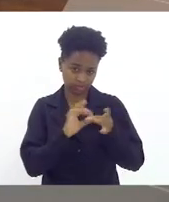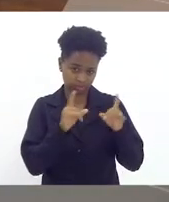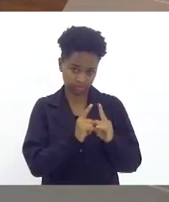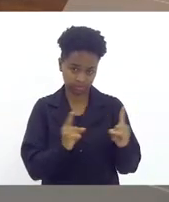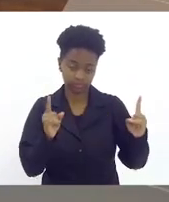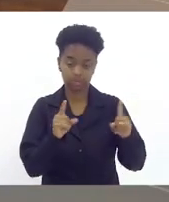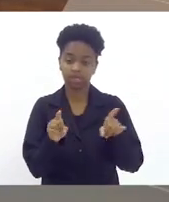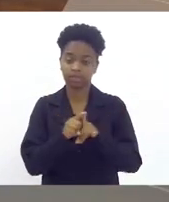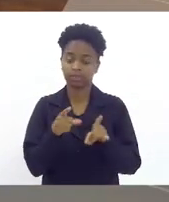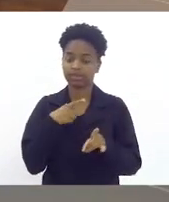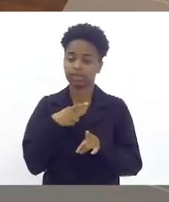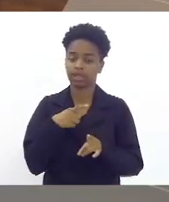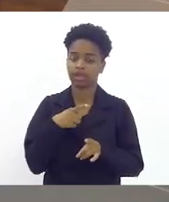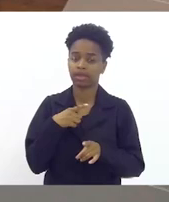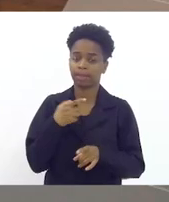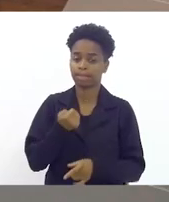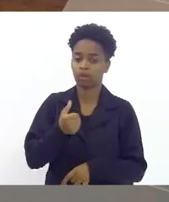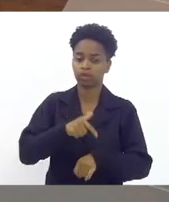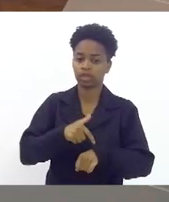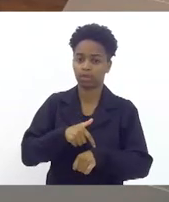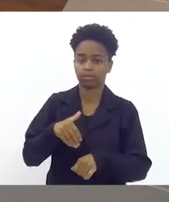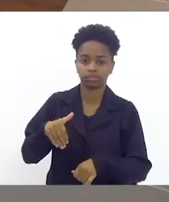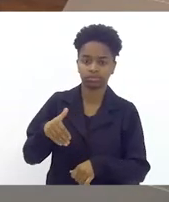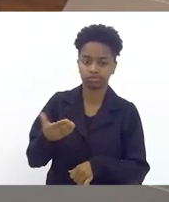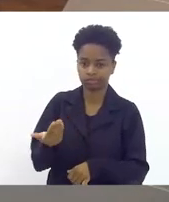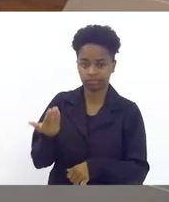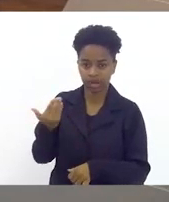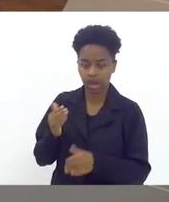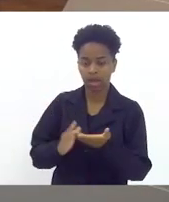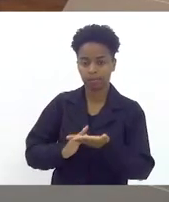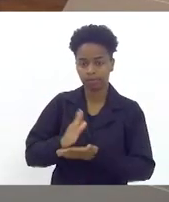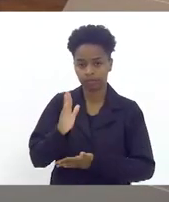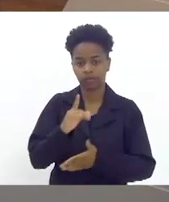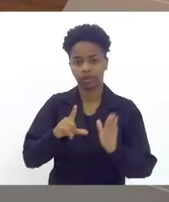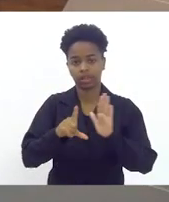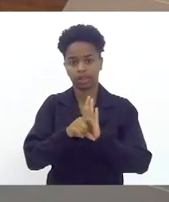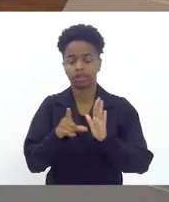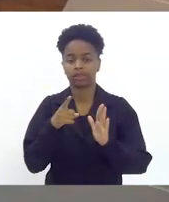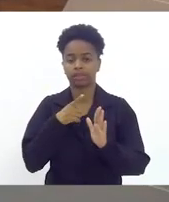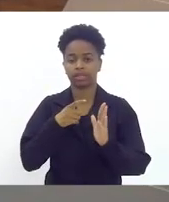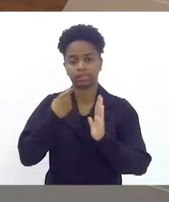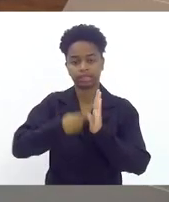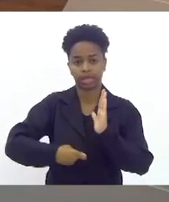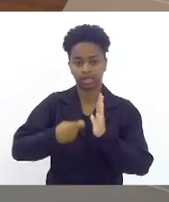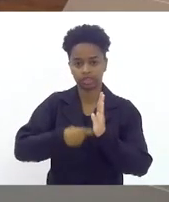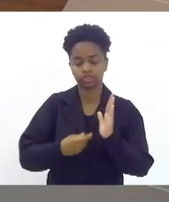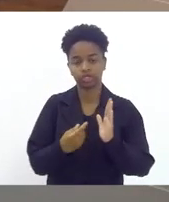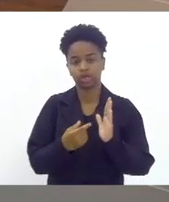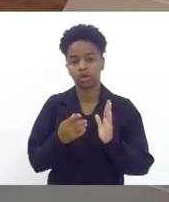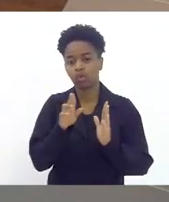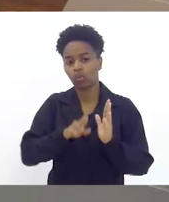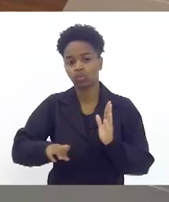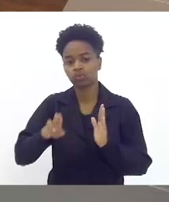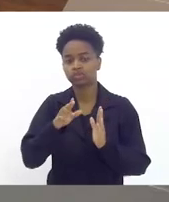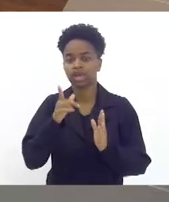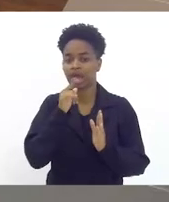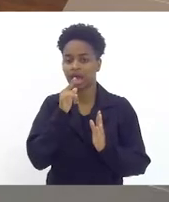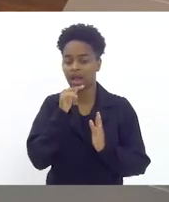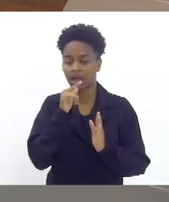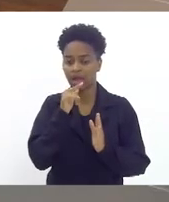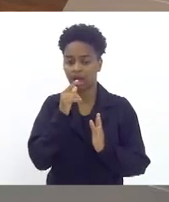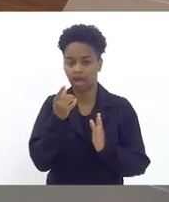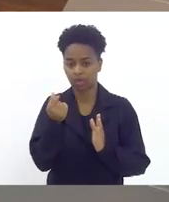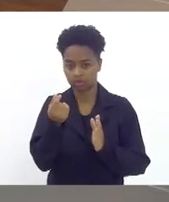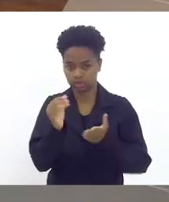da recente aprovação da Lei da taxa de recursos hídricos os comitê de bacias vão ter mais recursos para o pagamento